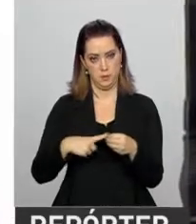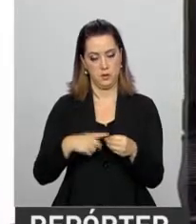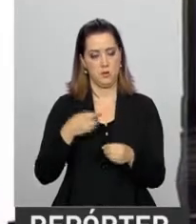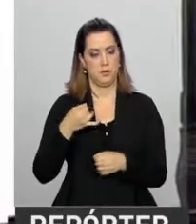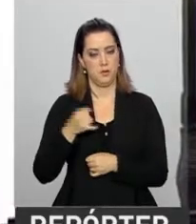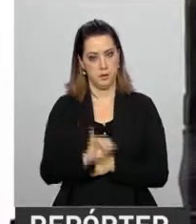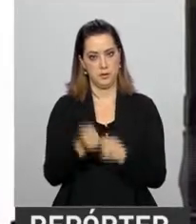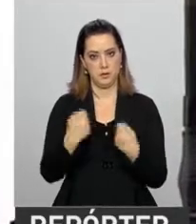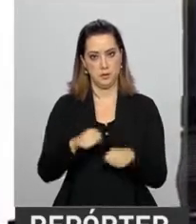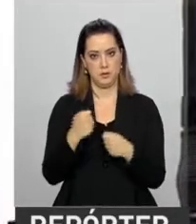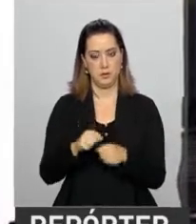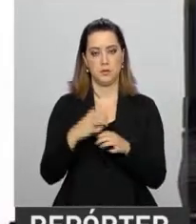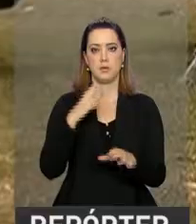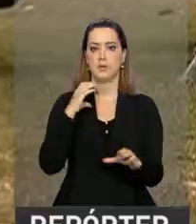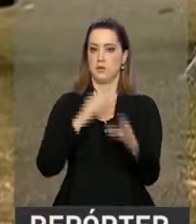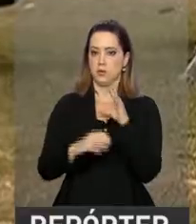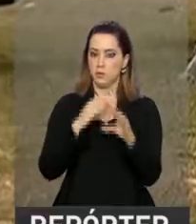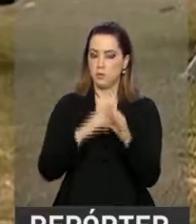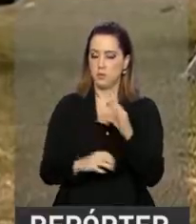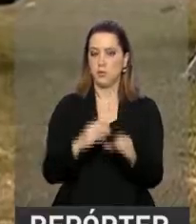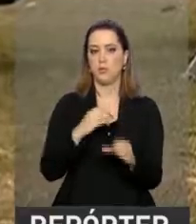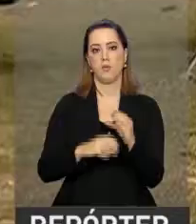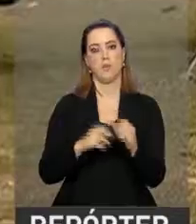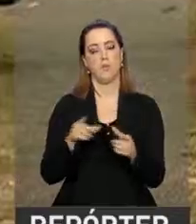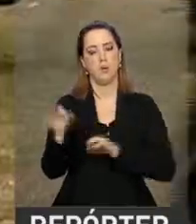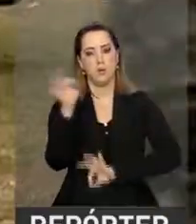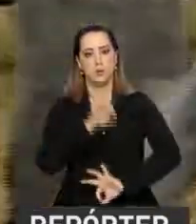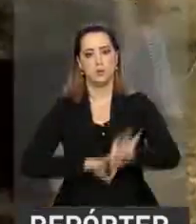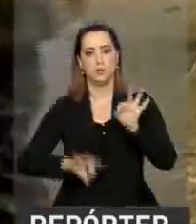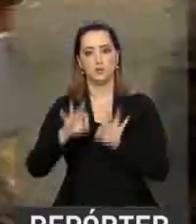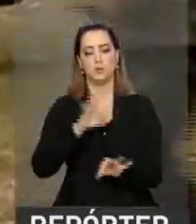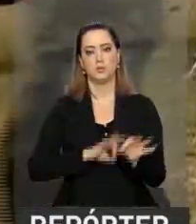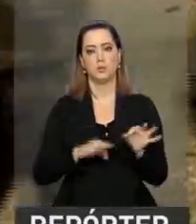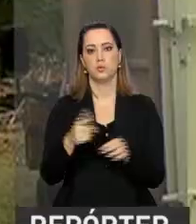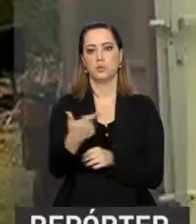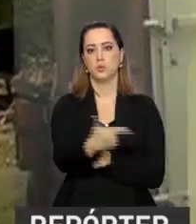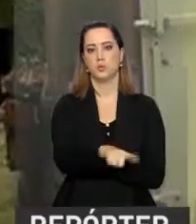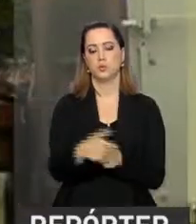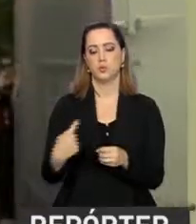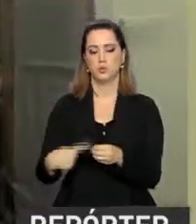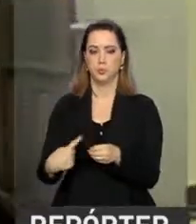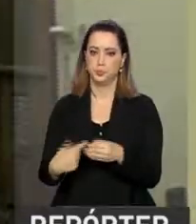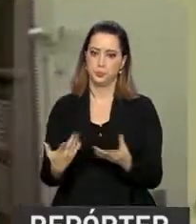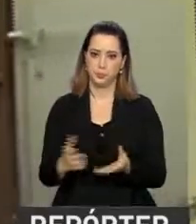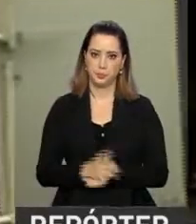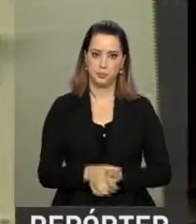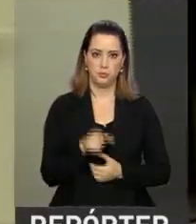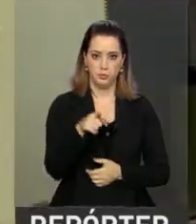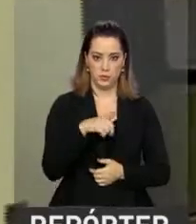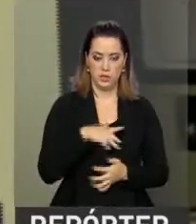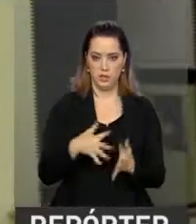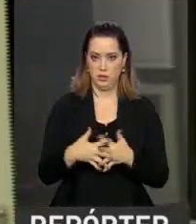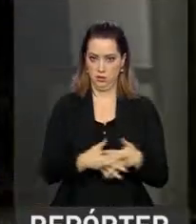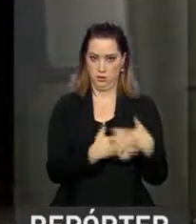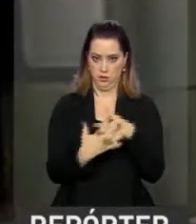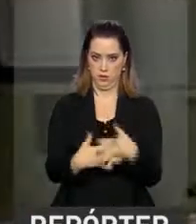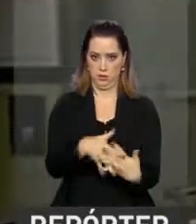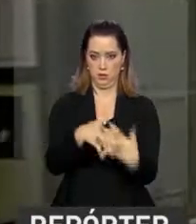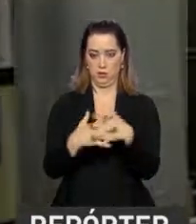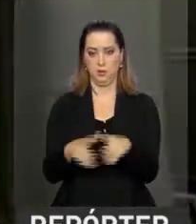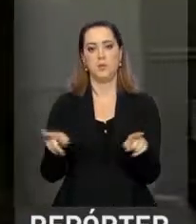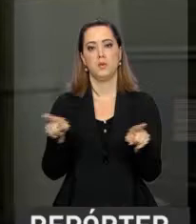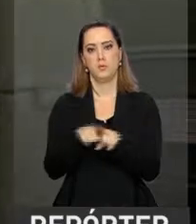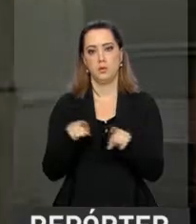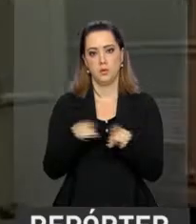a necessidade de instalar um centro de operações em algum ponto da cidade. Além dos caminhões, a estrutura também conta com